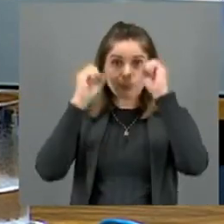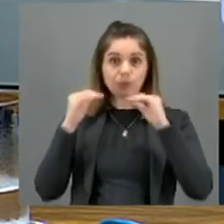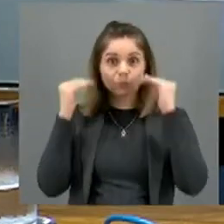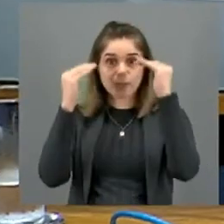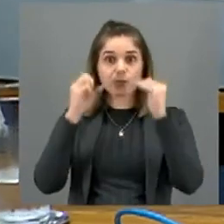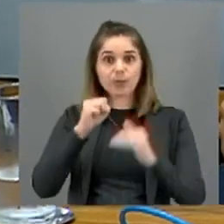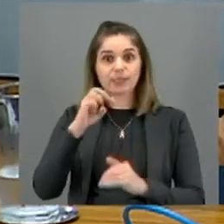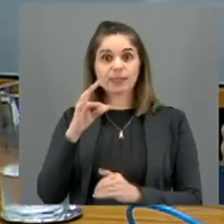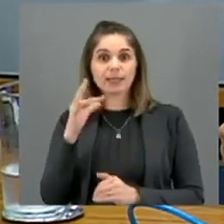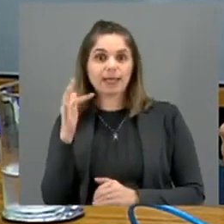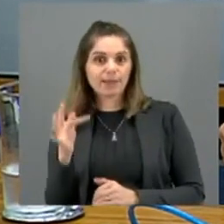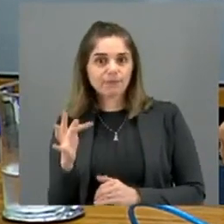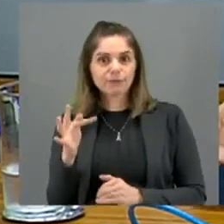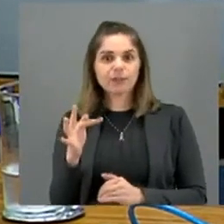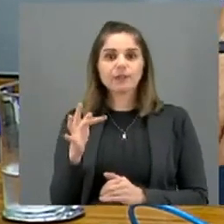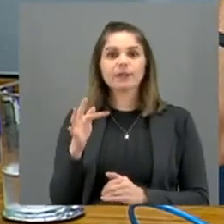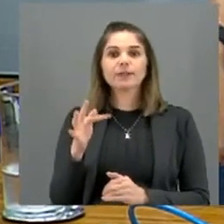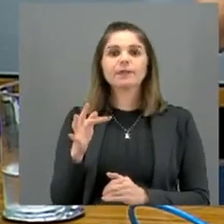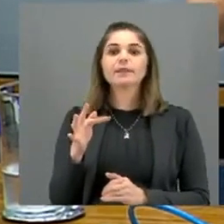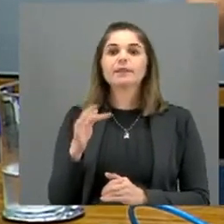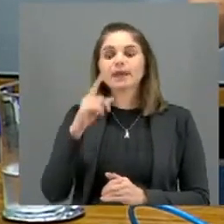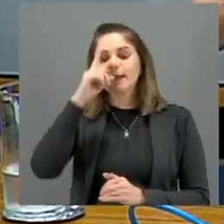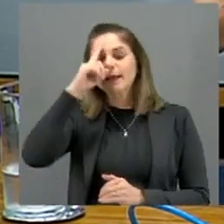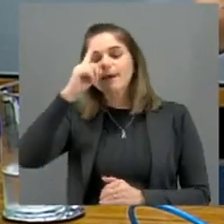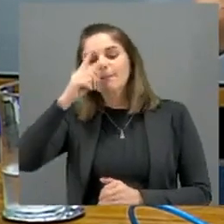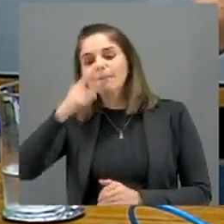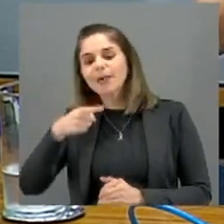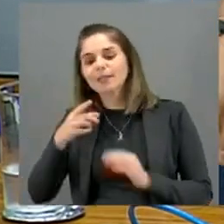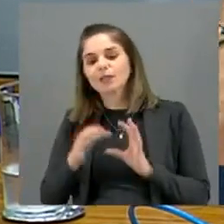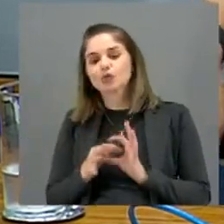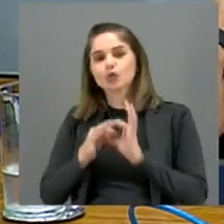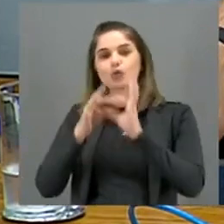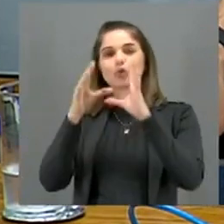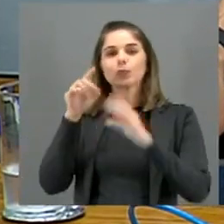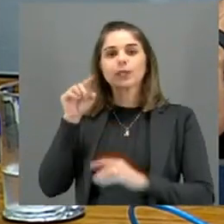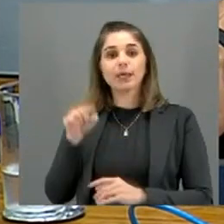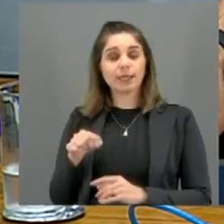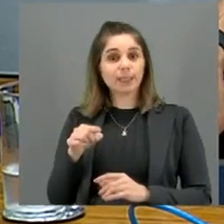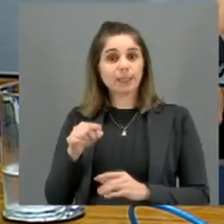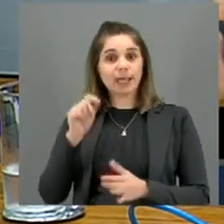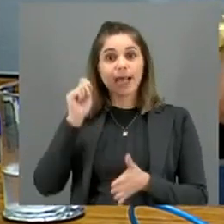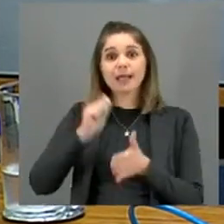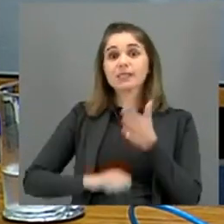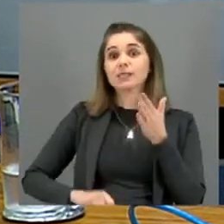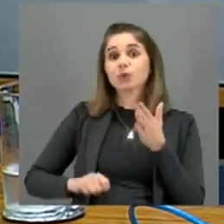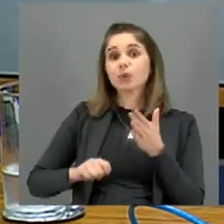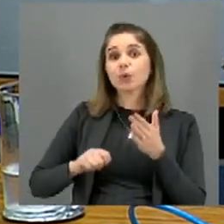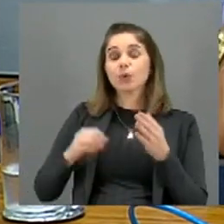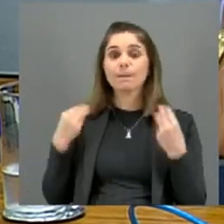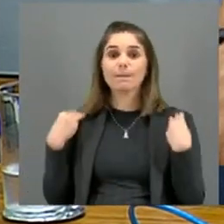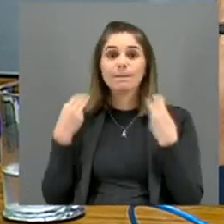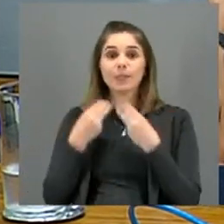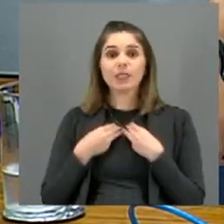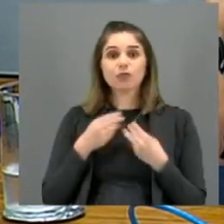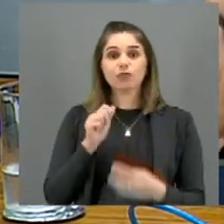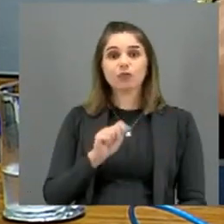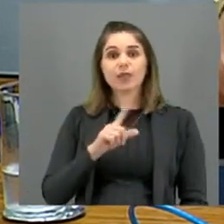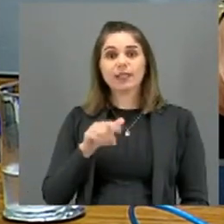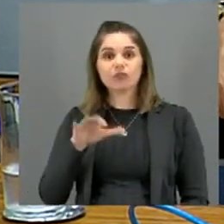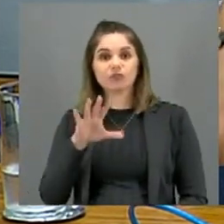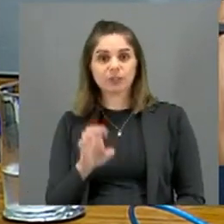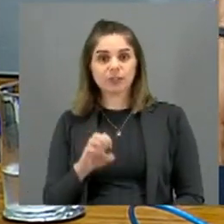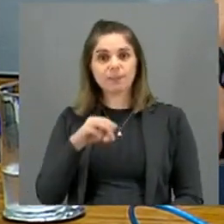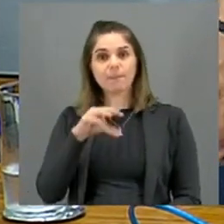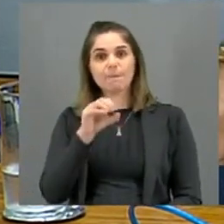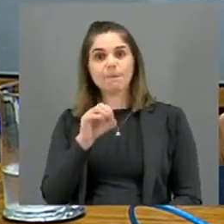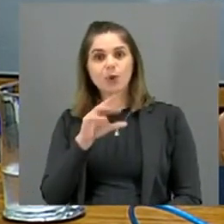o mandado de soltura dele, assinado pelo próprio ministro Alexandre de Moraes. E o remédio,